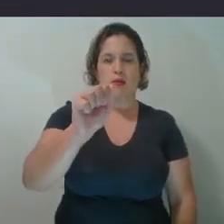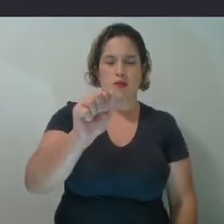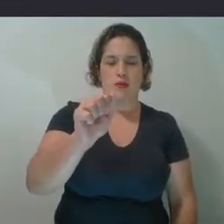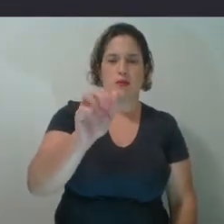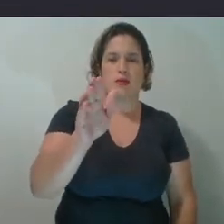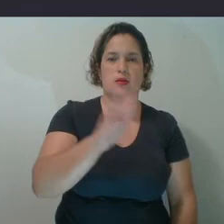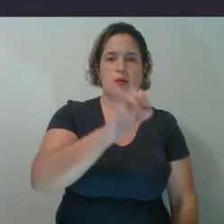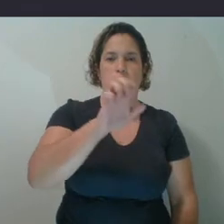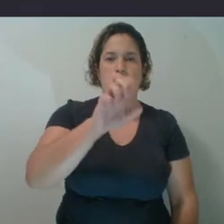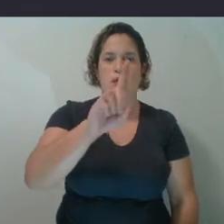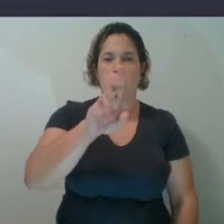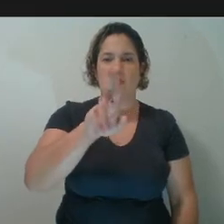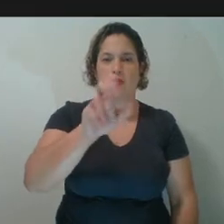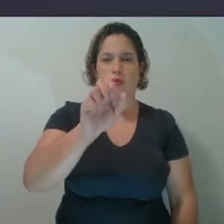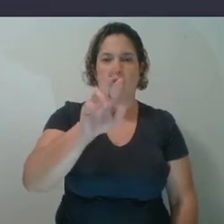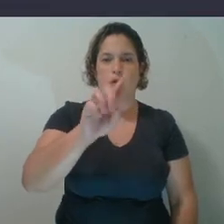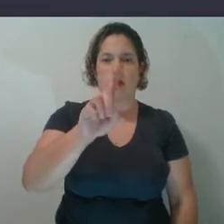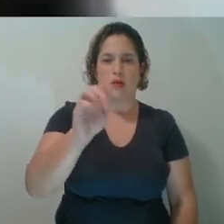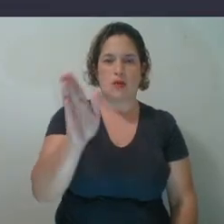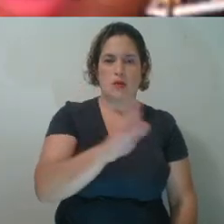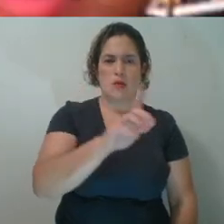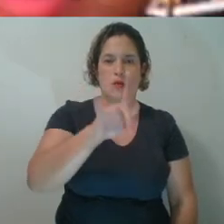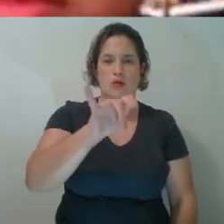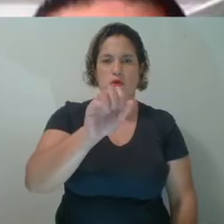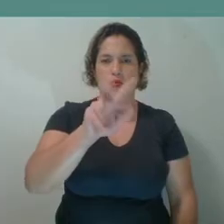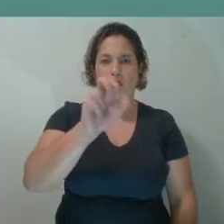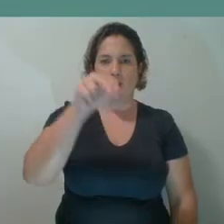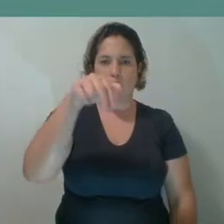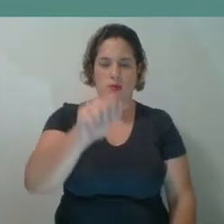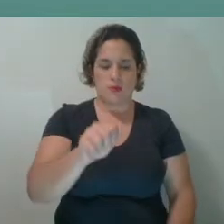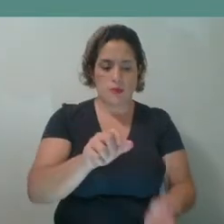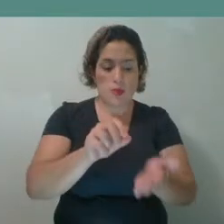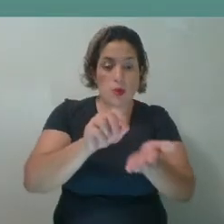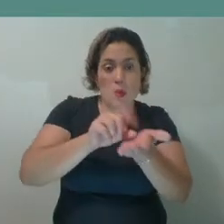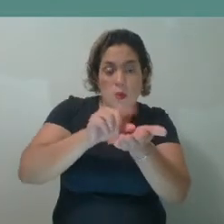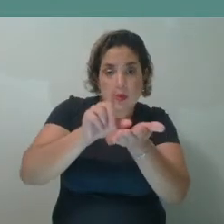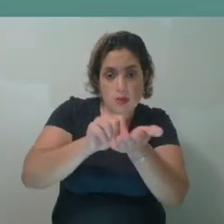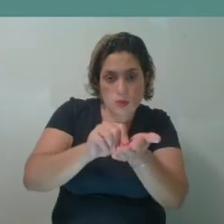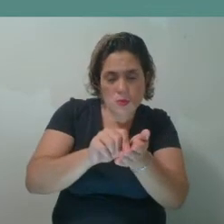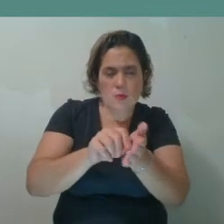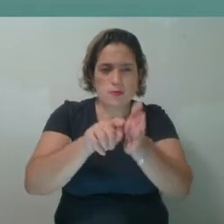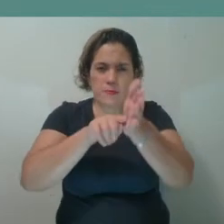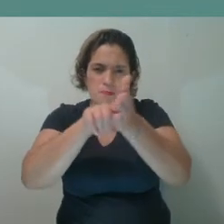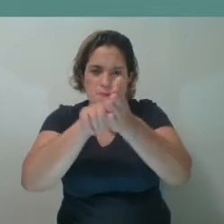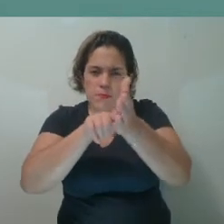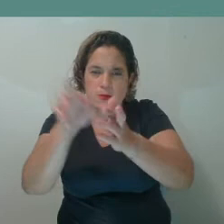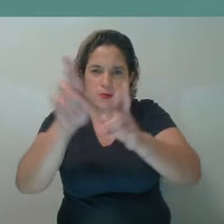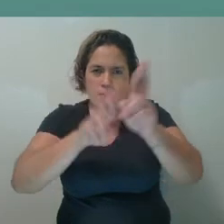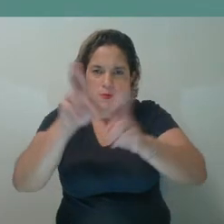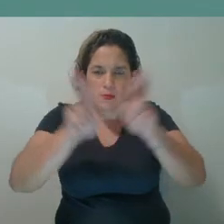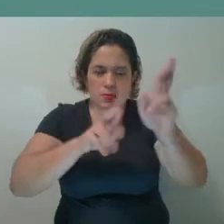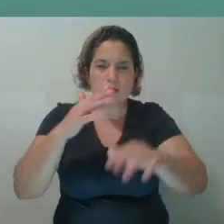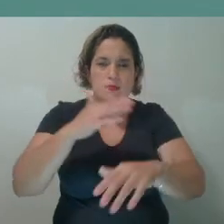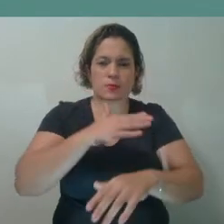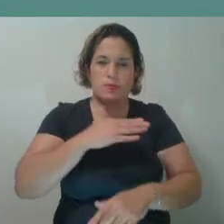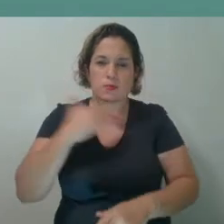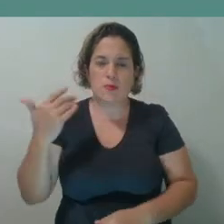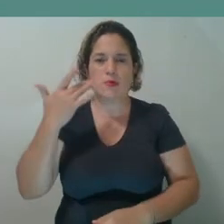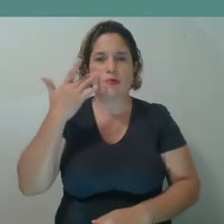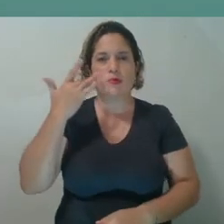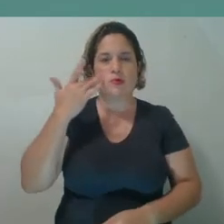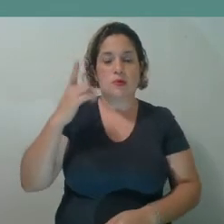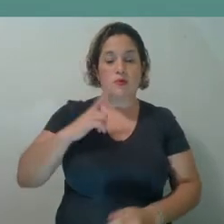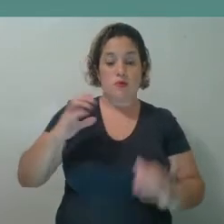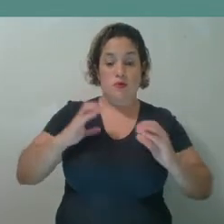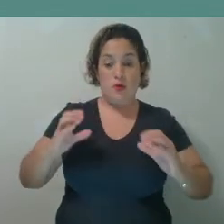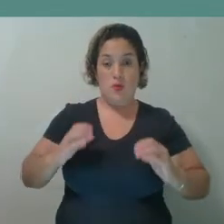meu nome é Larissa, nosso grupo é formado por mim, pela Eduardo e pela Giovana. E o artigo que a gente escolheu foi A Forensic Pathology Investigation